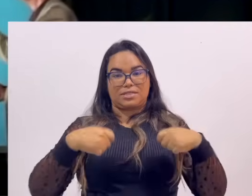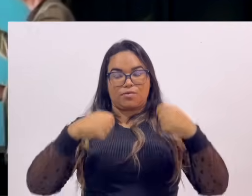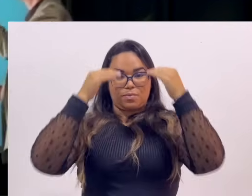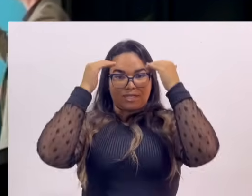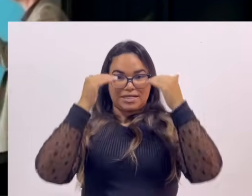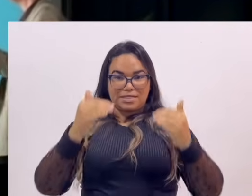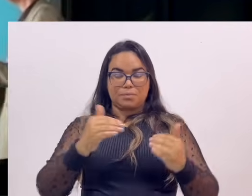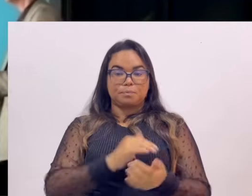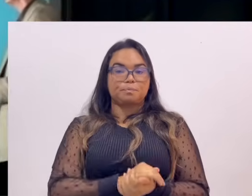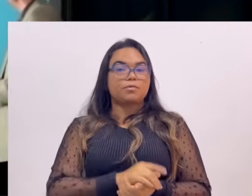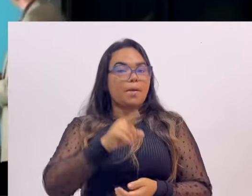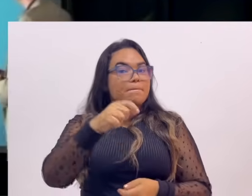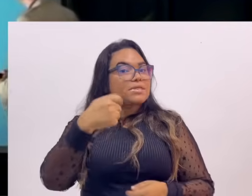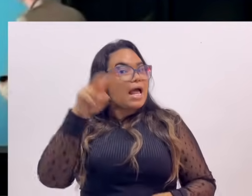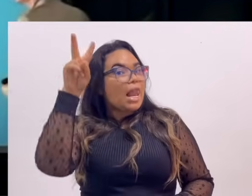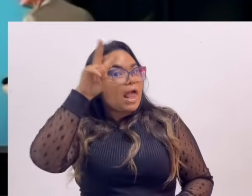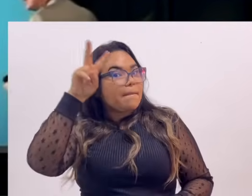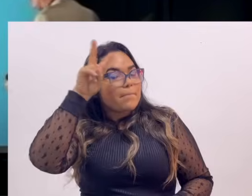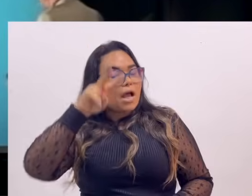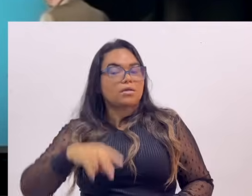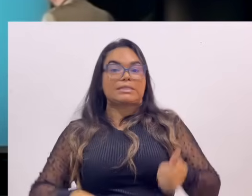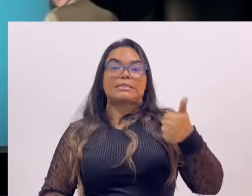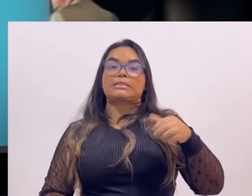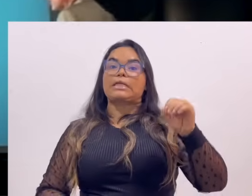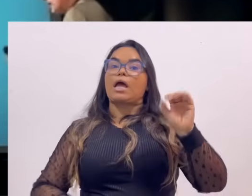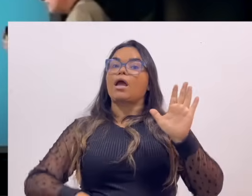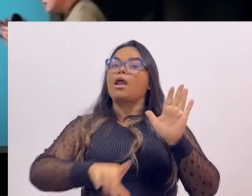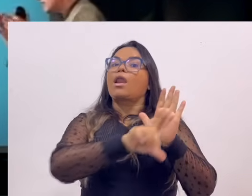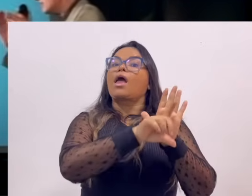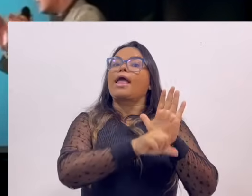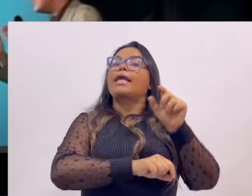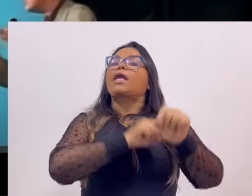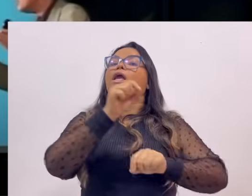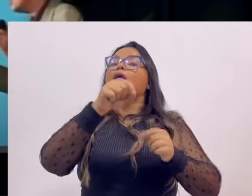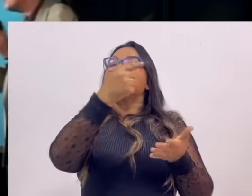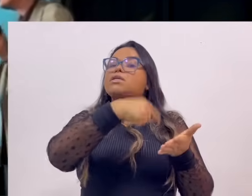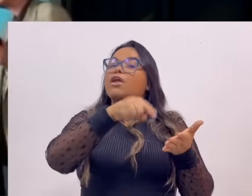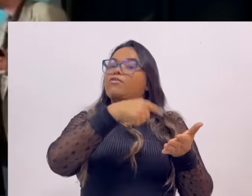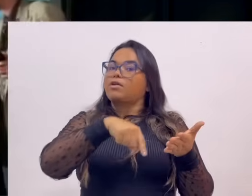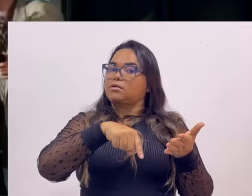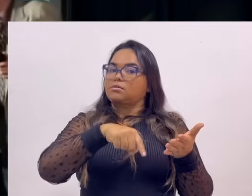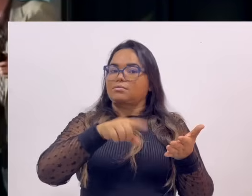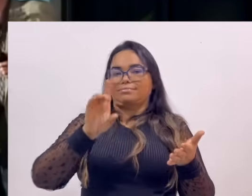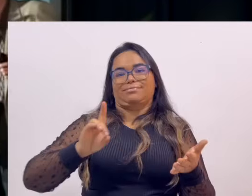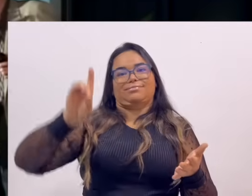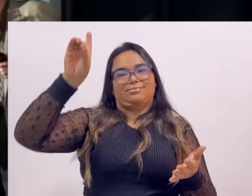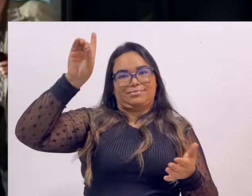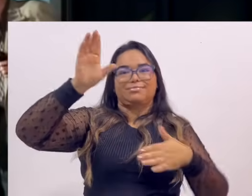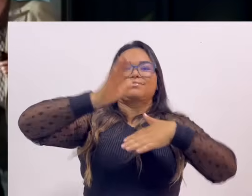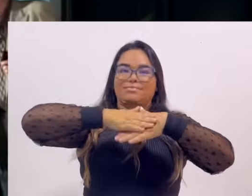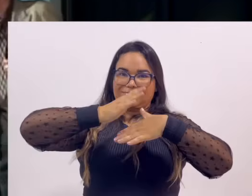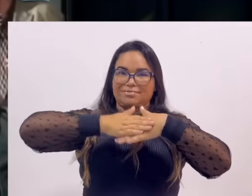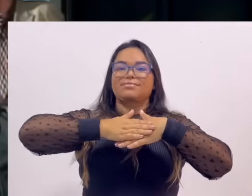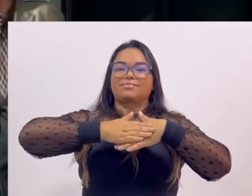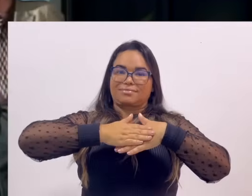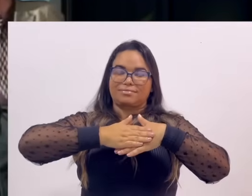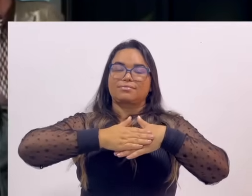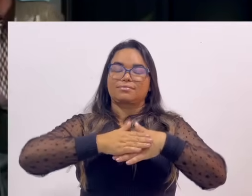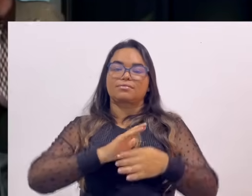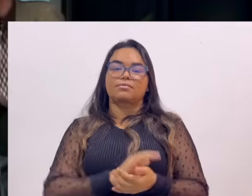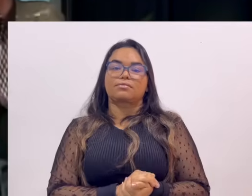Agora, lembre-se, os dez mandamentos foram escritos como? Lemos que pelo dedo de Deus